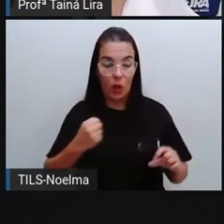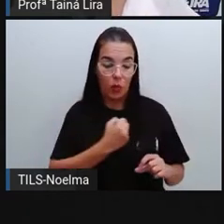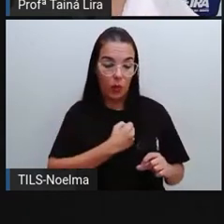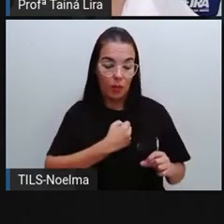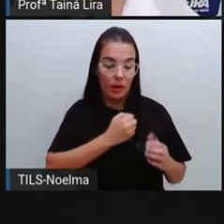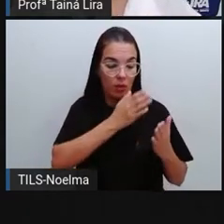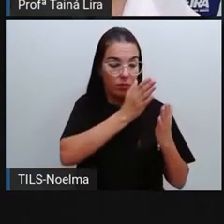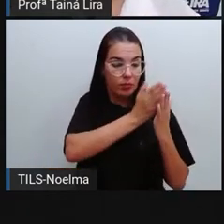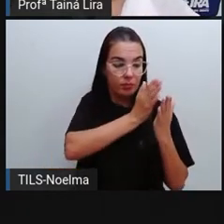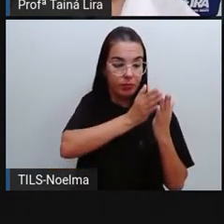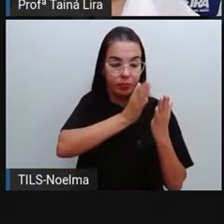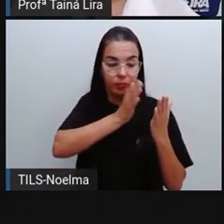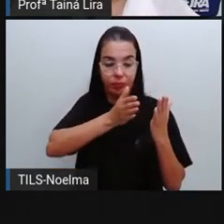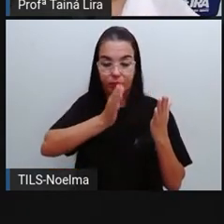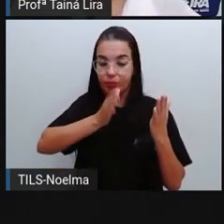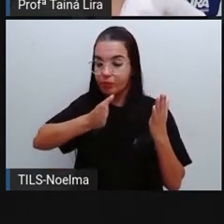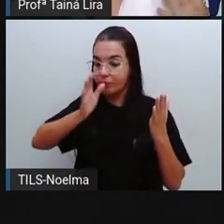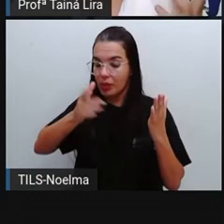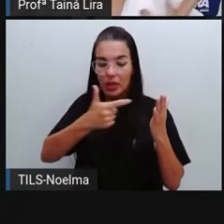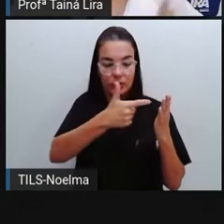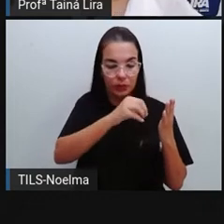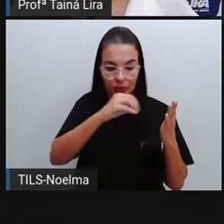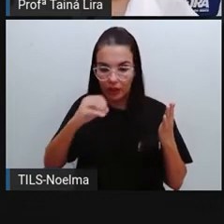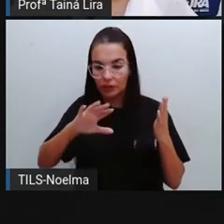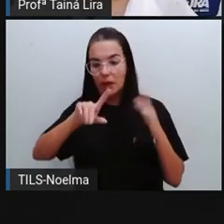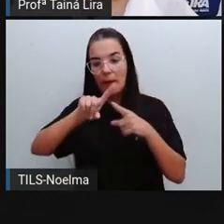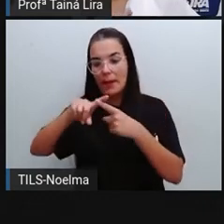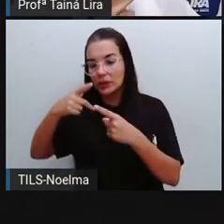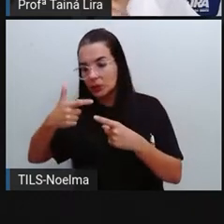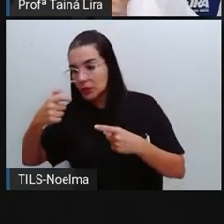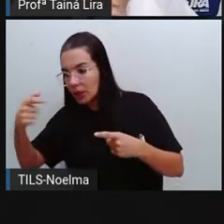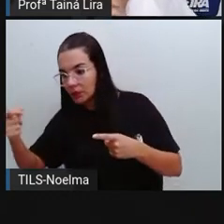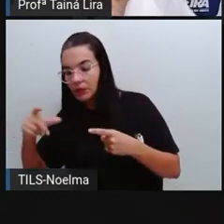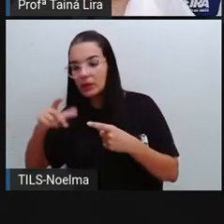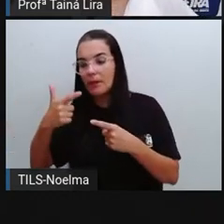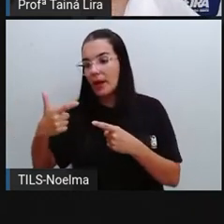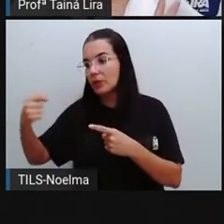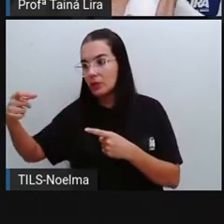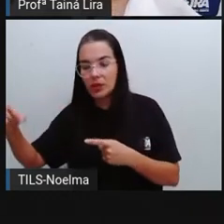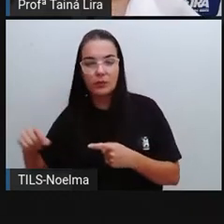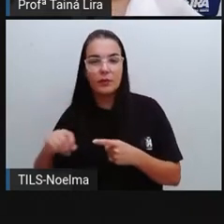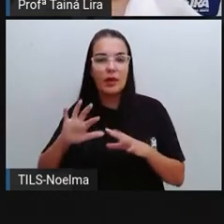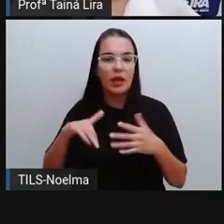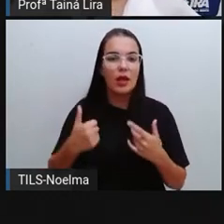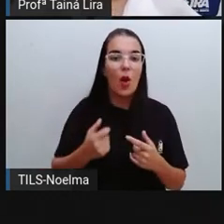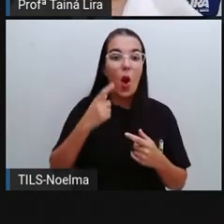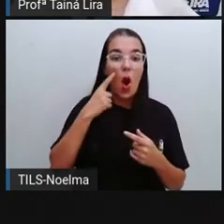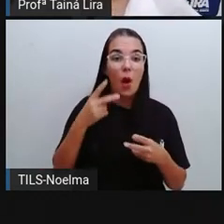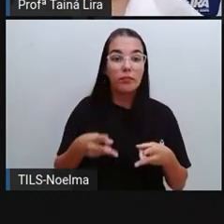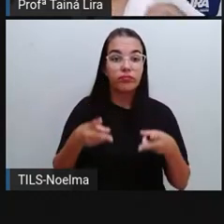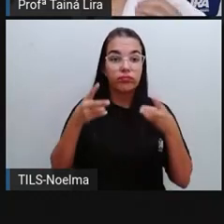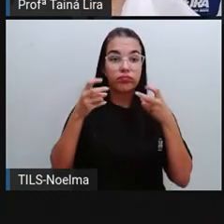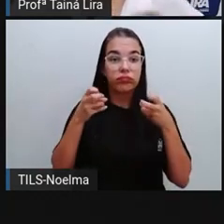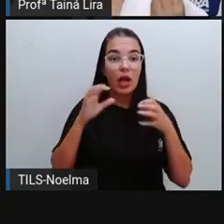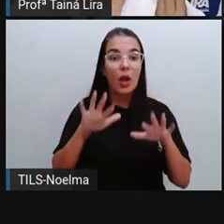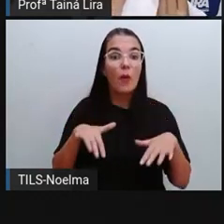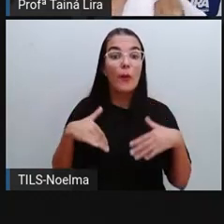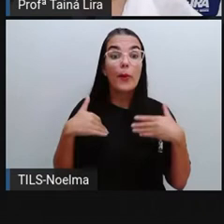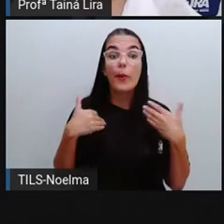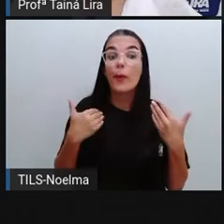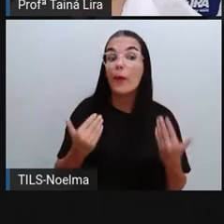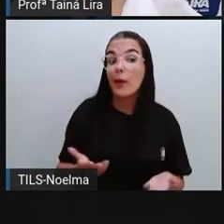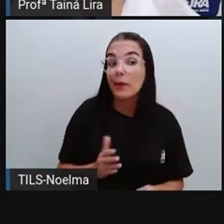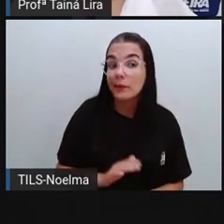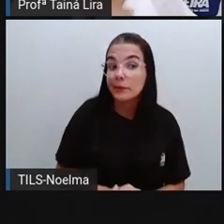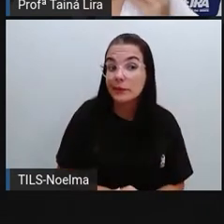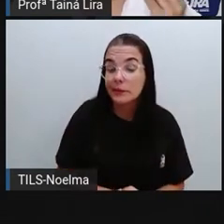de 200 em 200, tá? Então, vamos lá. Observando essa tabela, qual será que é mais pesada? Então, a